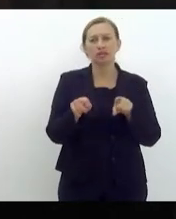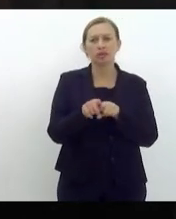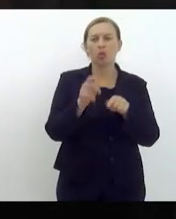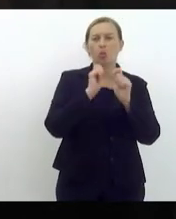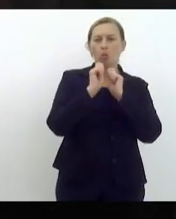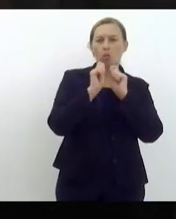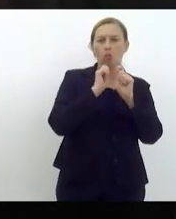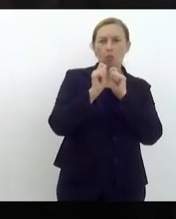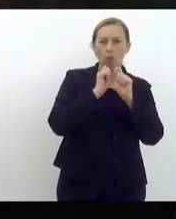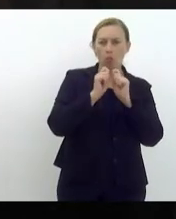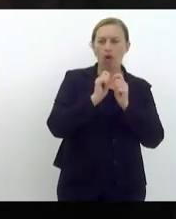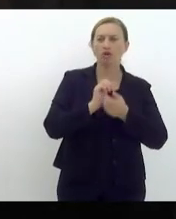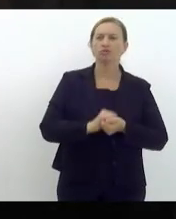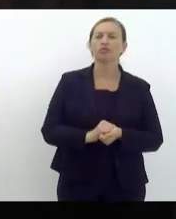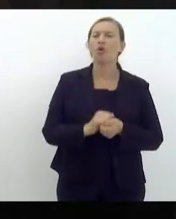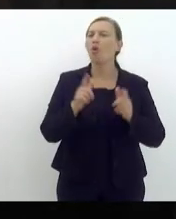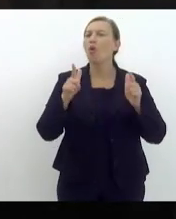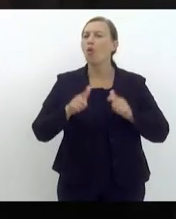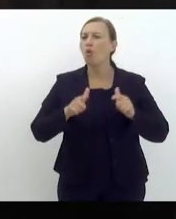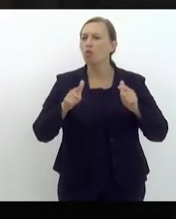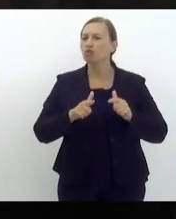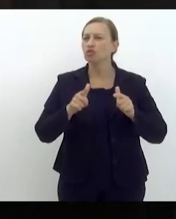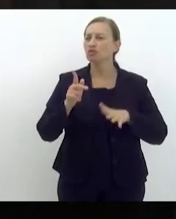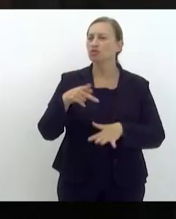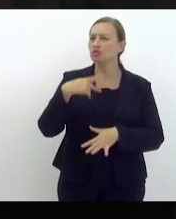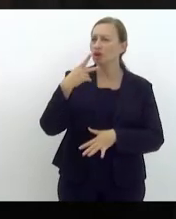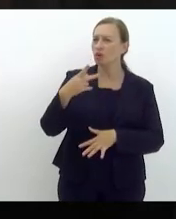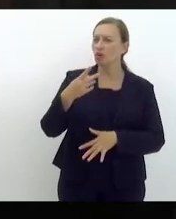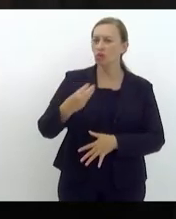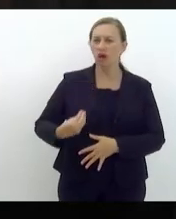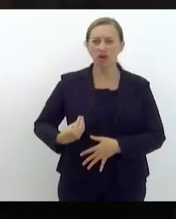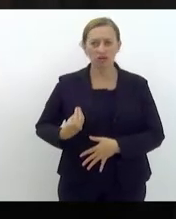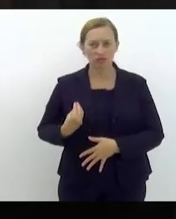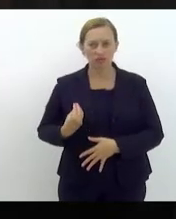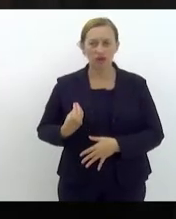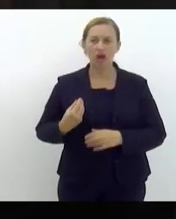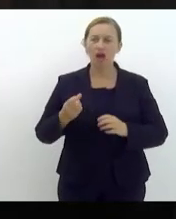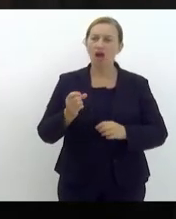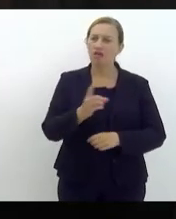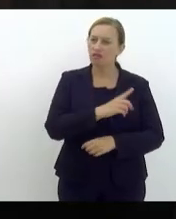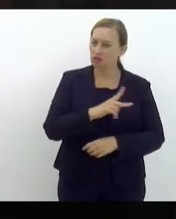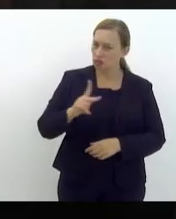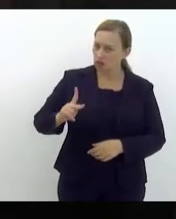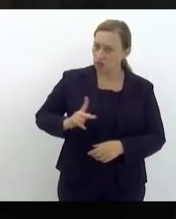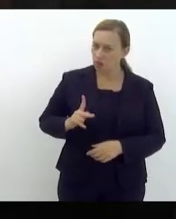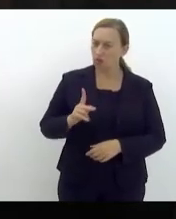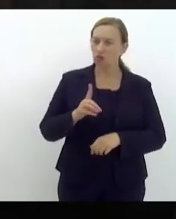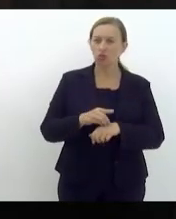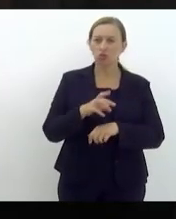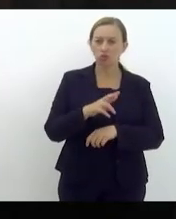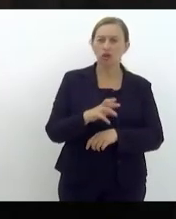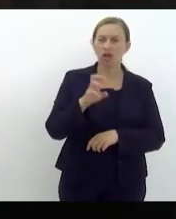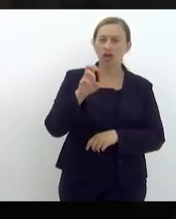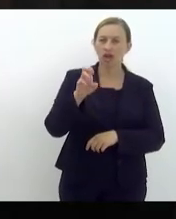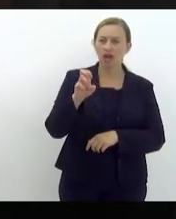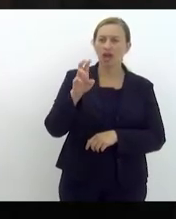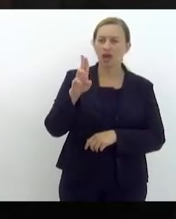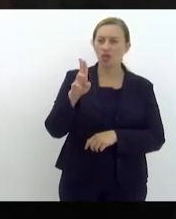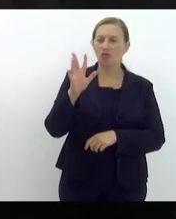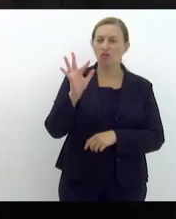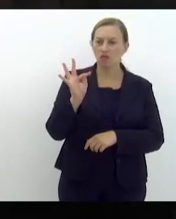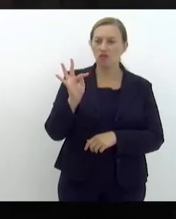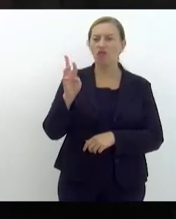imprensa onde contou com a presença da Defensoria Pública a doutora Eufrásia com